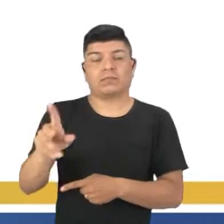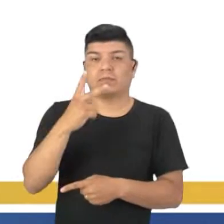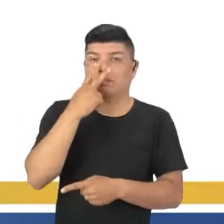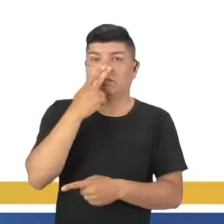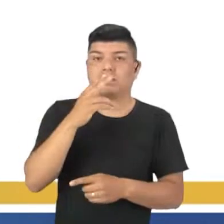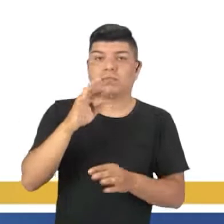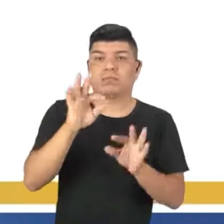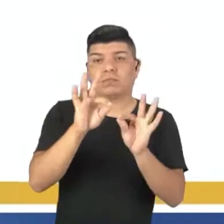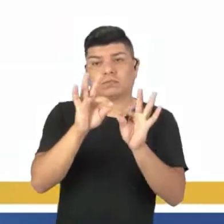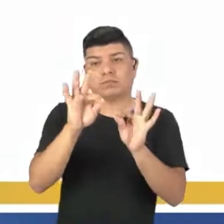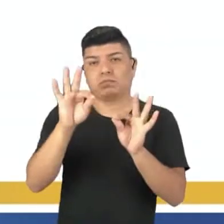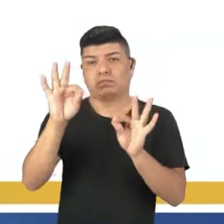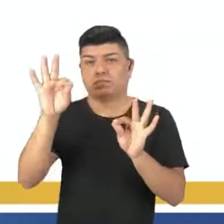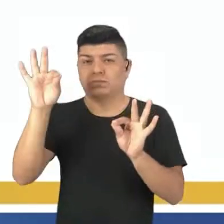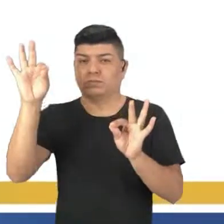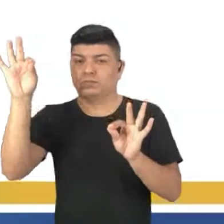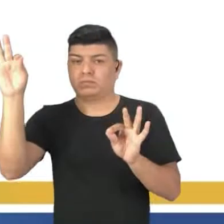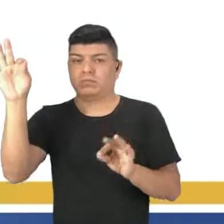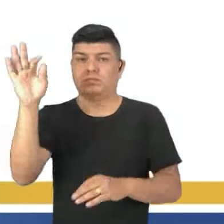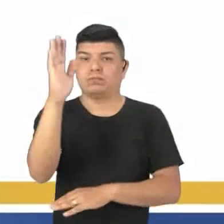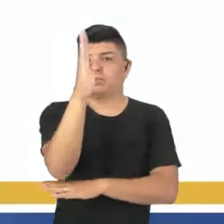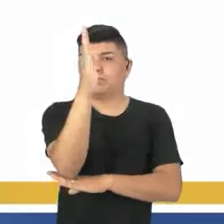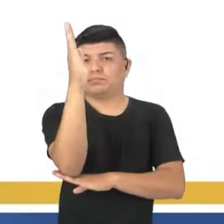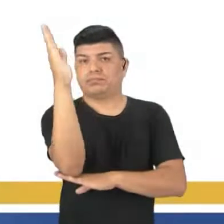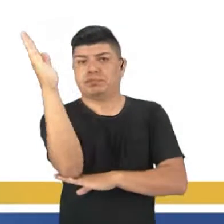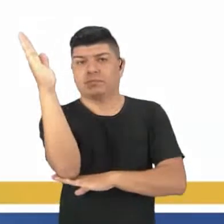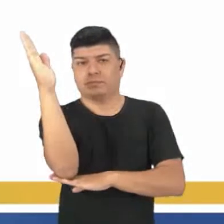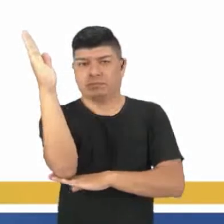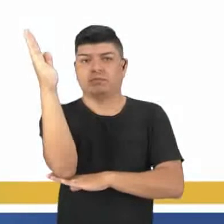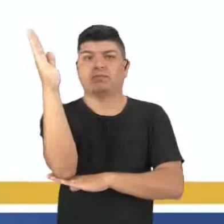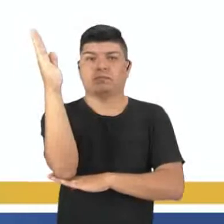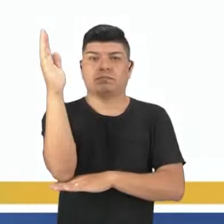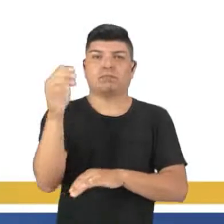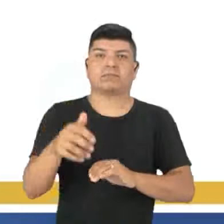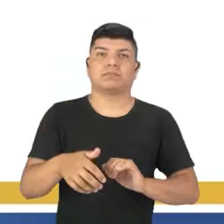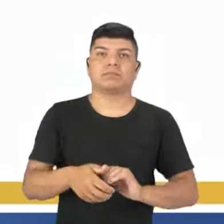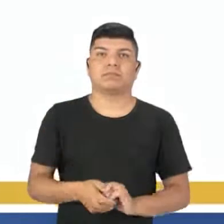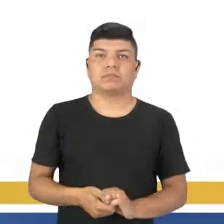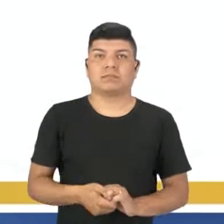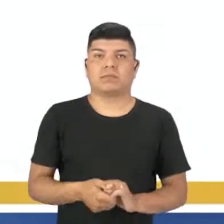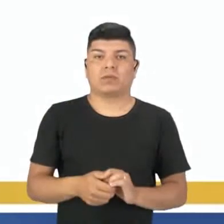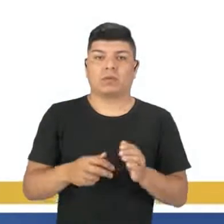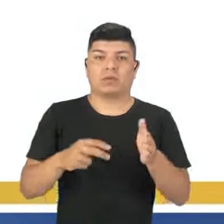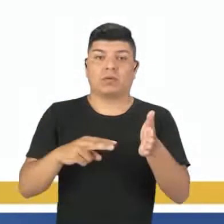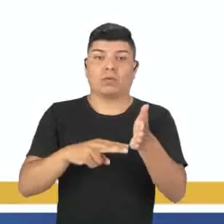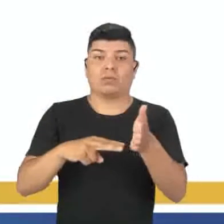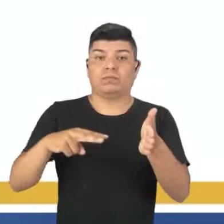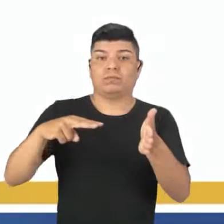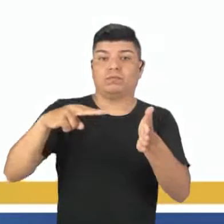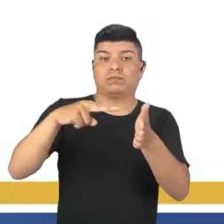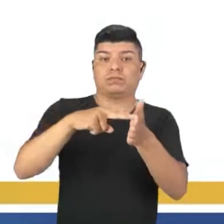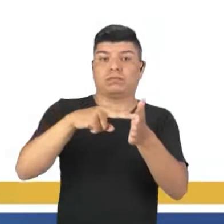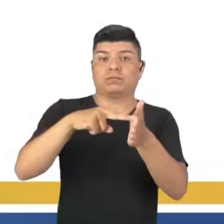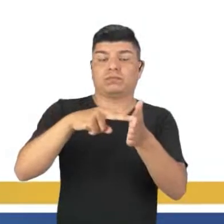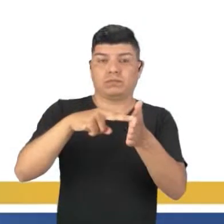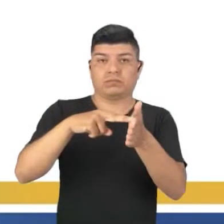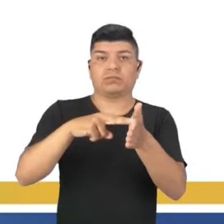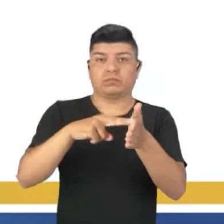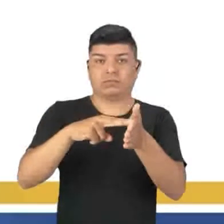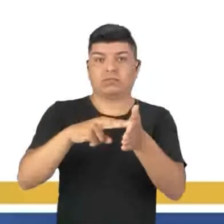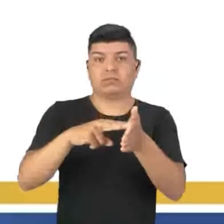arestas laterais aí estão inclinadas, né, em relação à sua base. Então, o volume de um prisma é dado